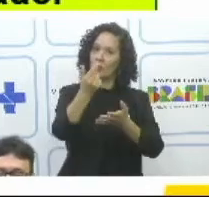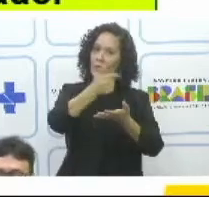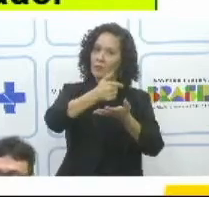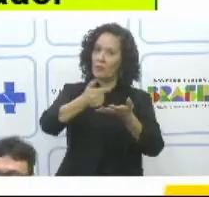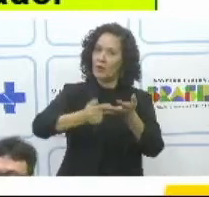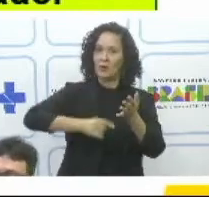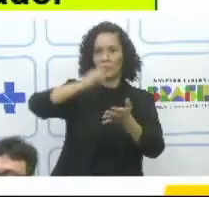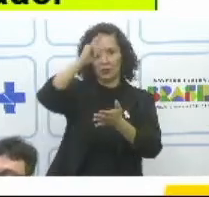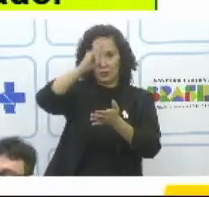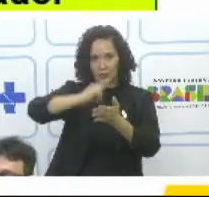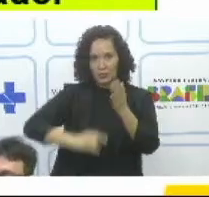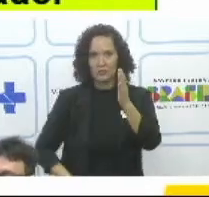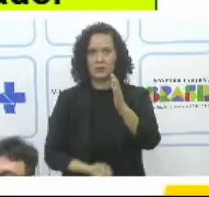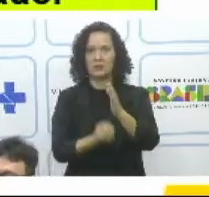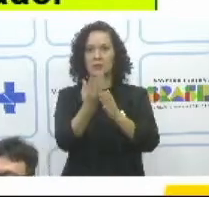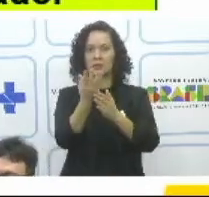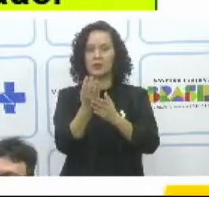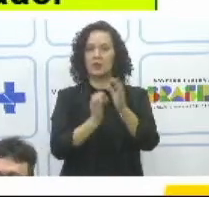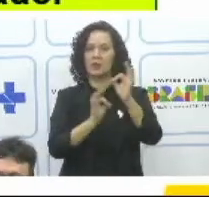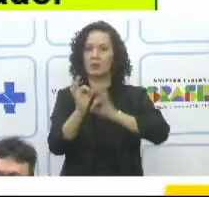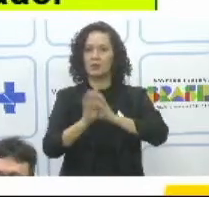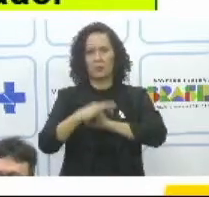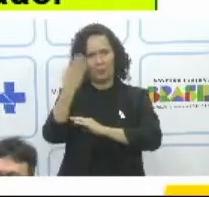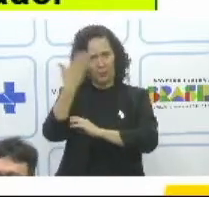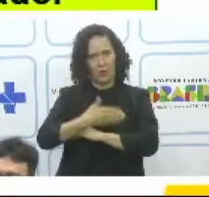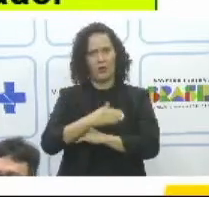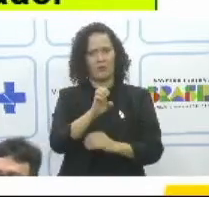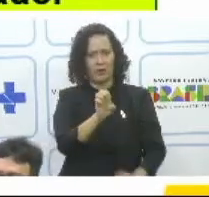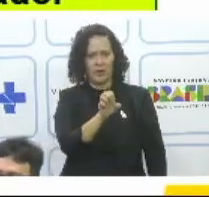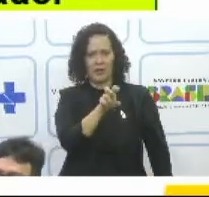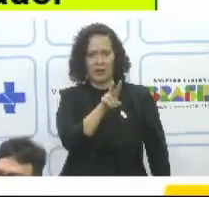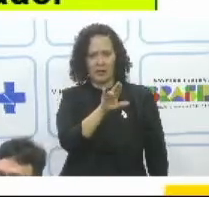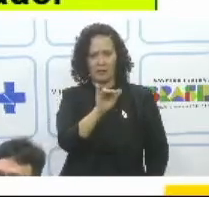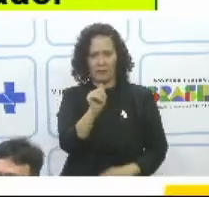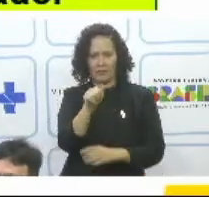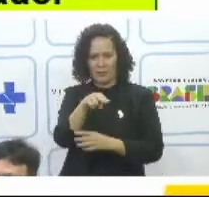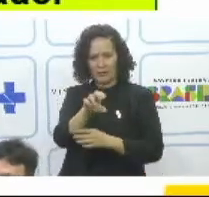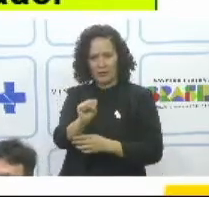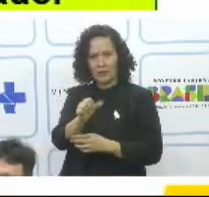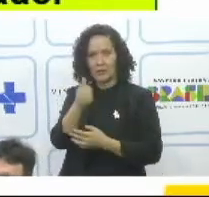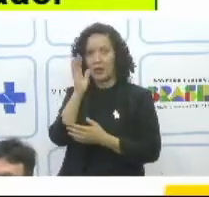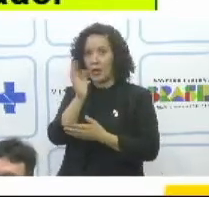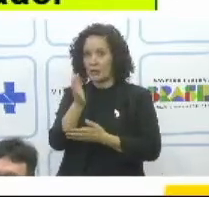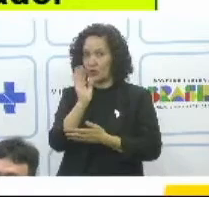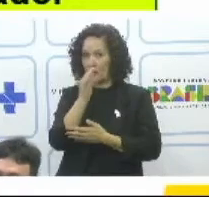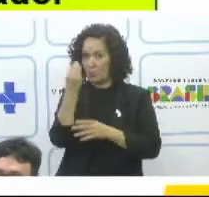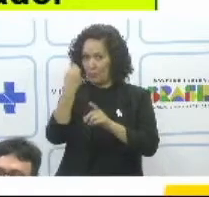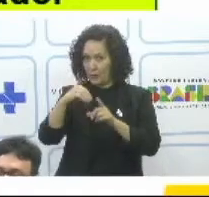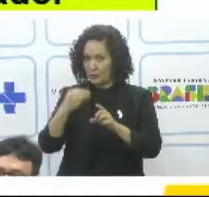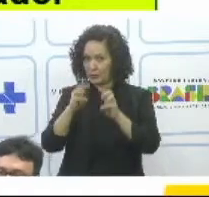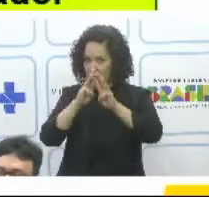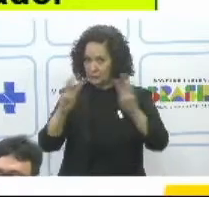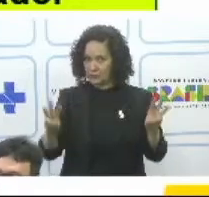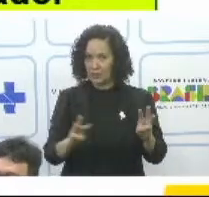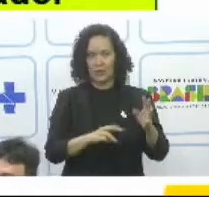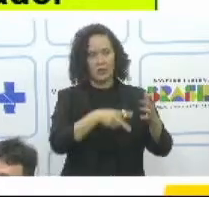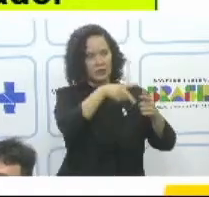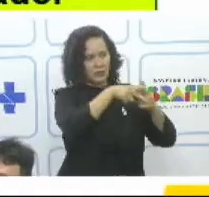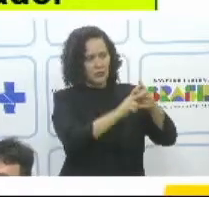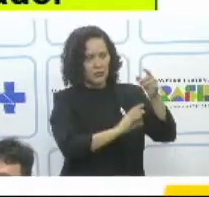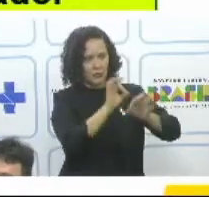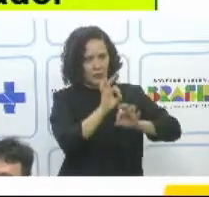de documentos, né, informados por evidência, em forma de evidência, né, alguns já estão no site, né, a gente vai rever e